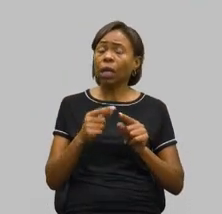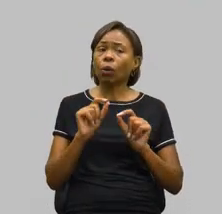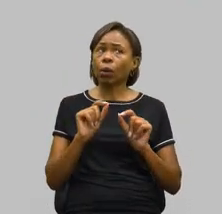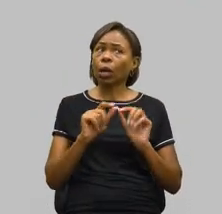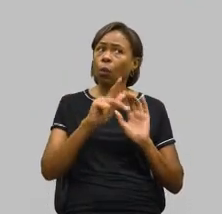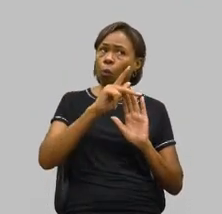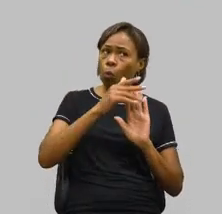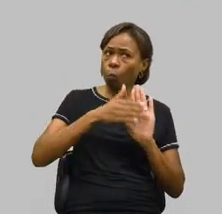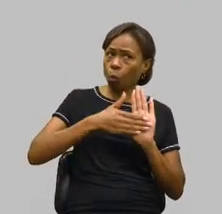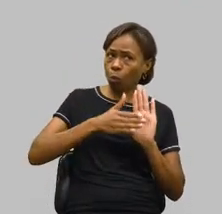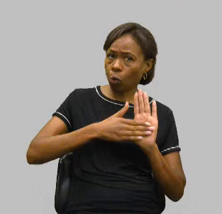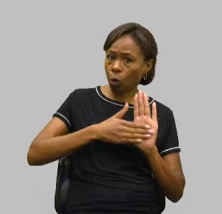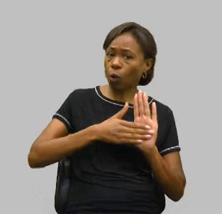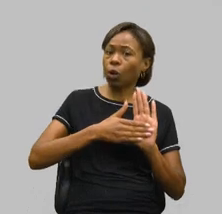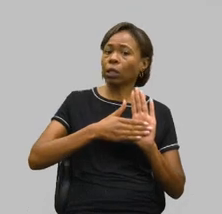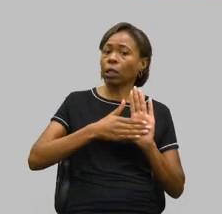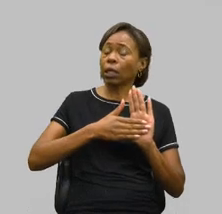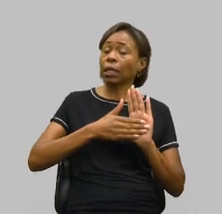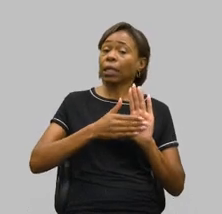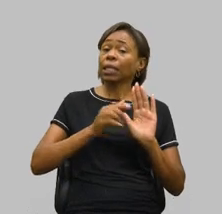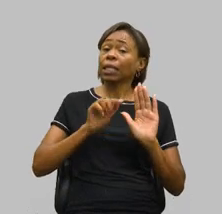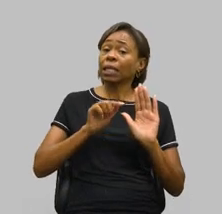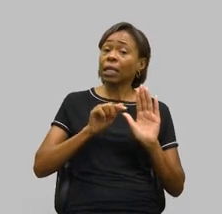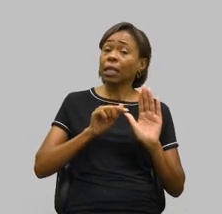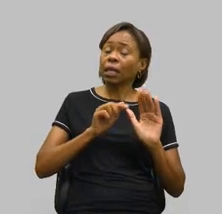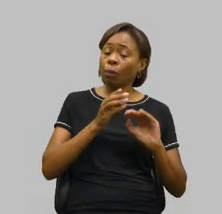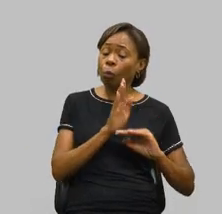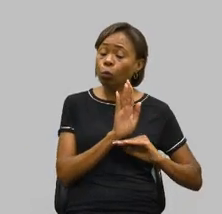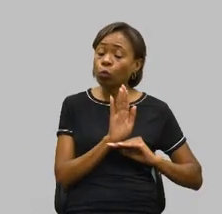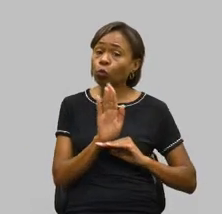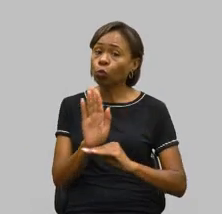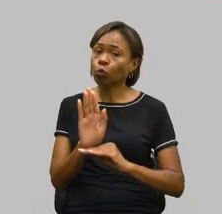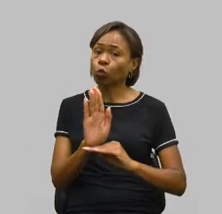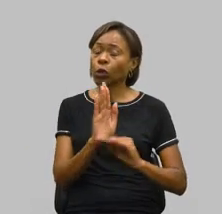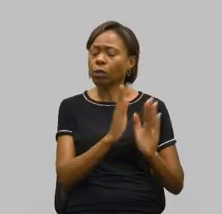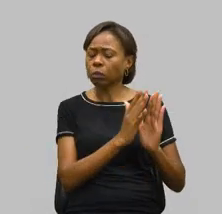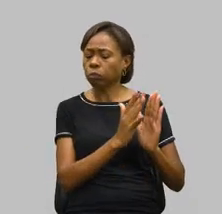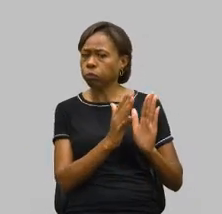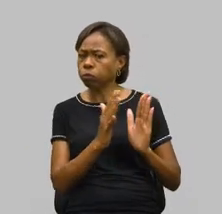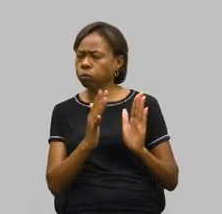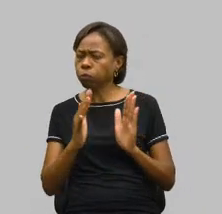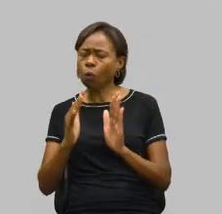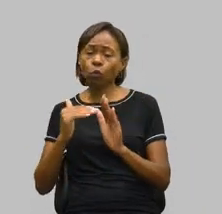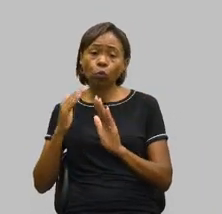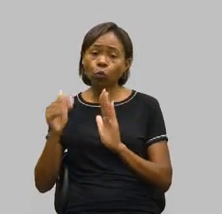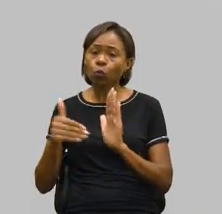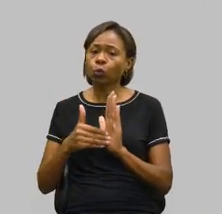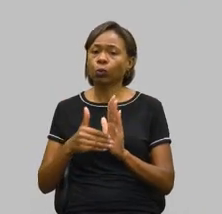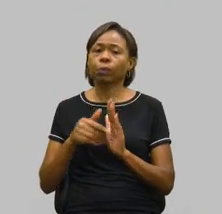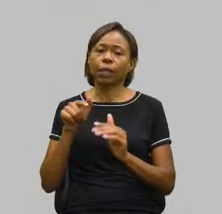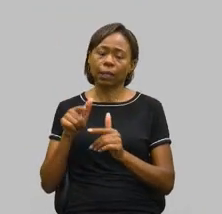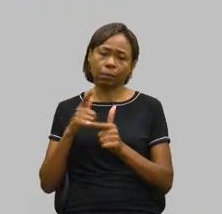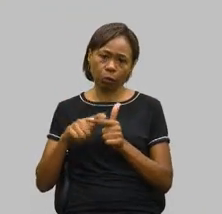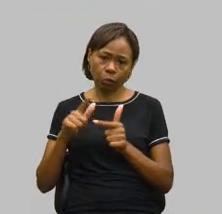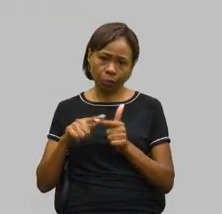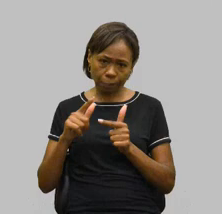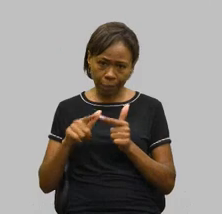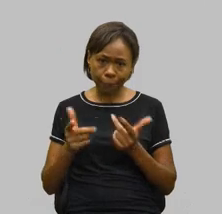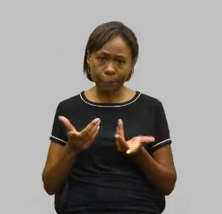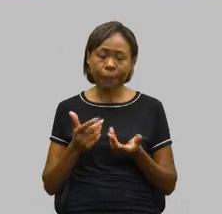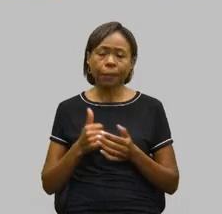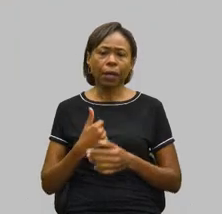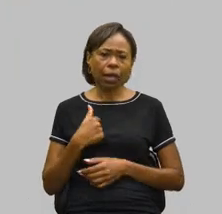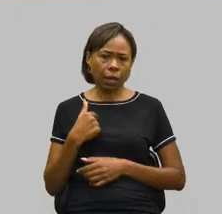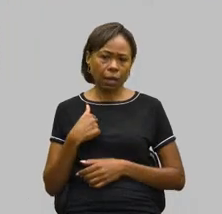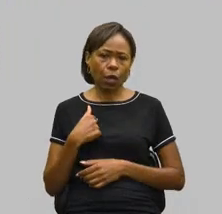atenda do início ao fim essa essa problemática das grandes cidades que eu tenho percebido a gente eu que vou pego o